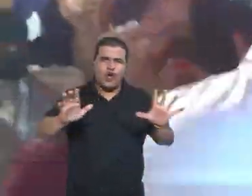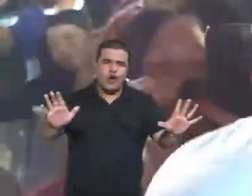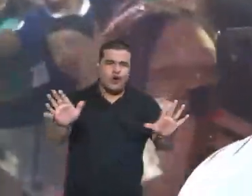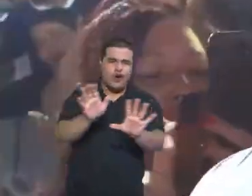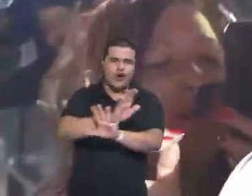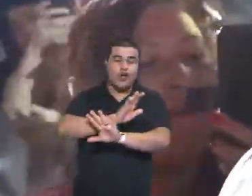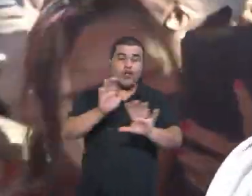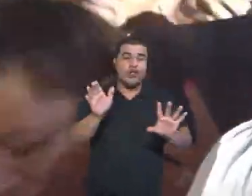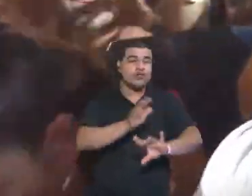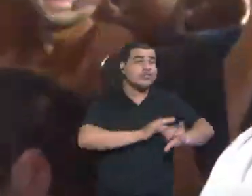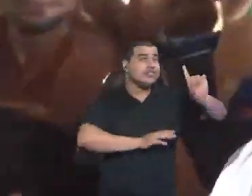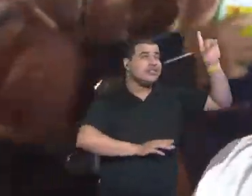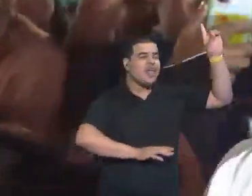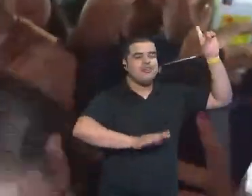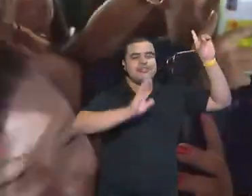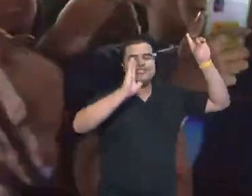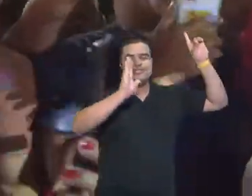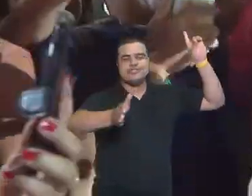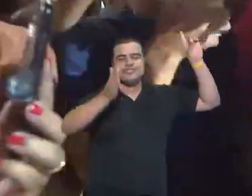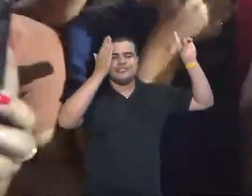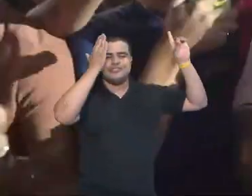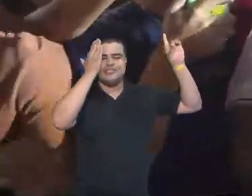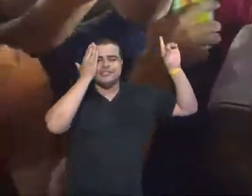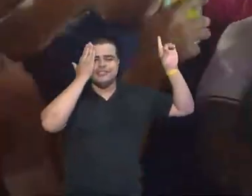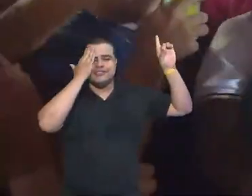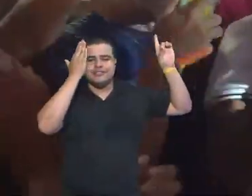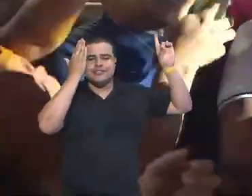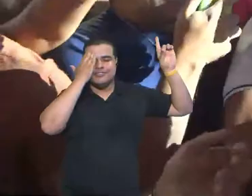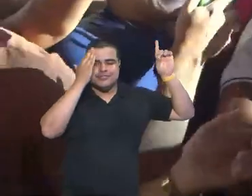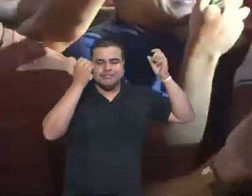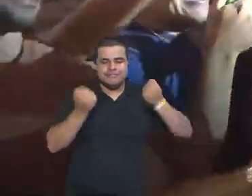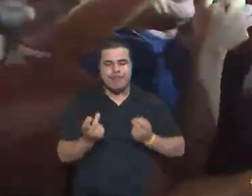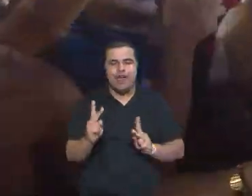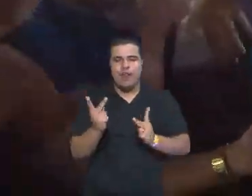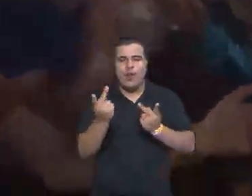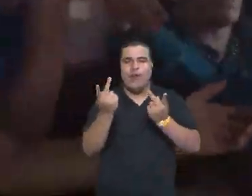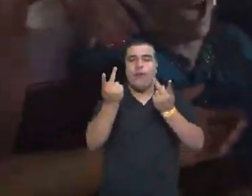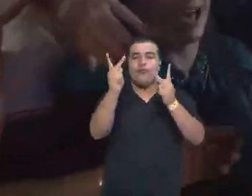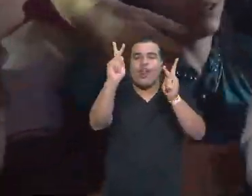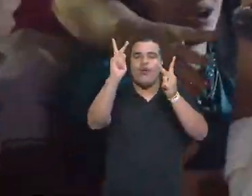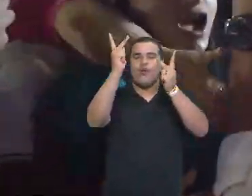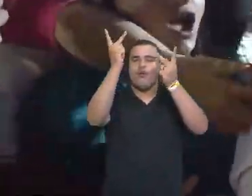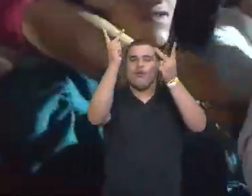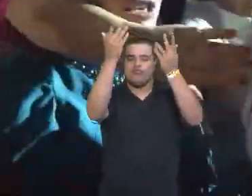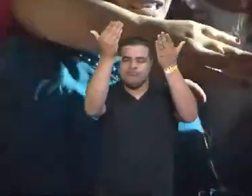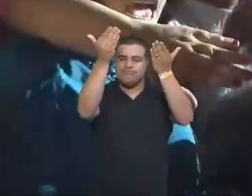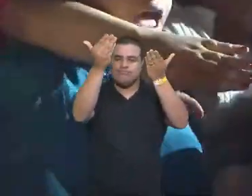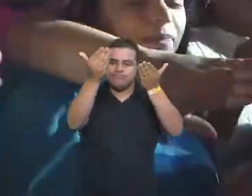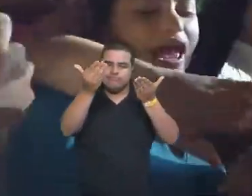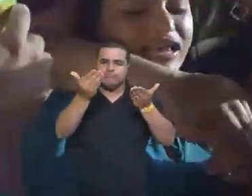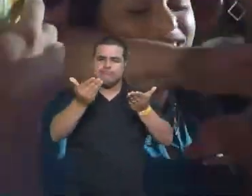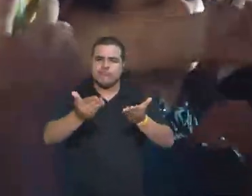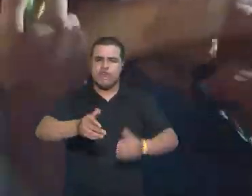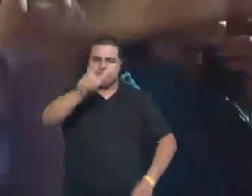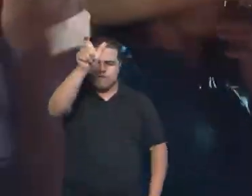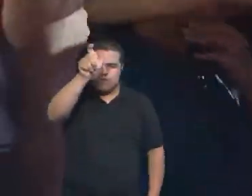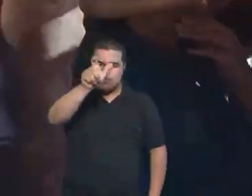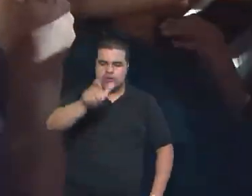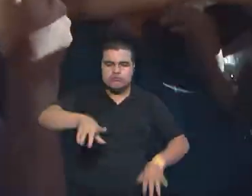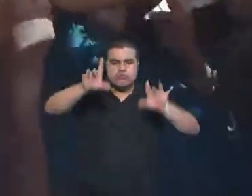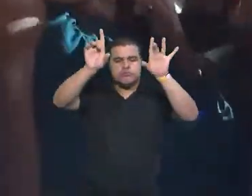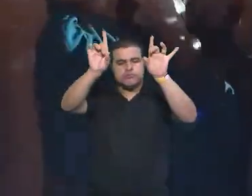não voltou já é o bastante Deus é conhecer o seu valor você é